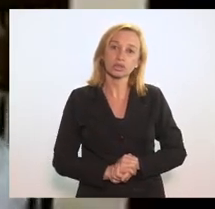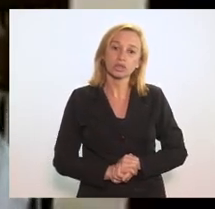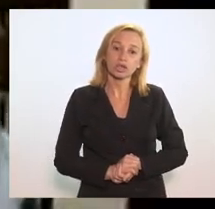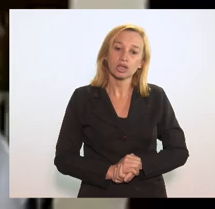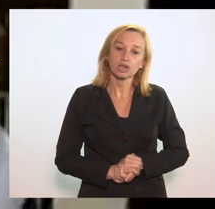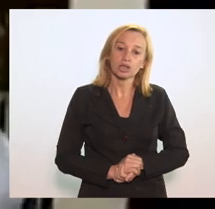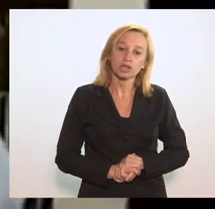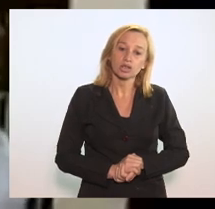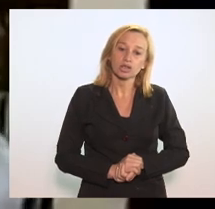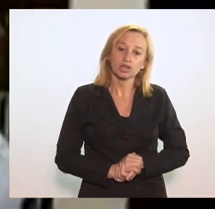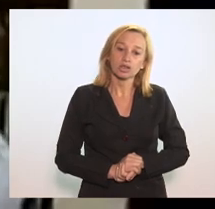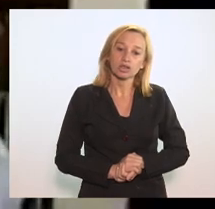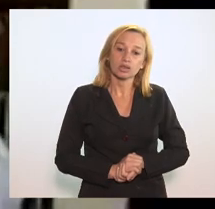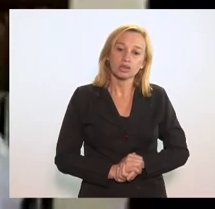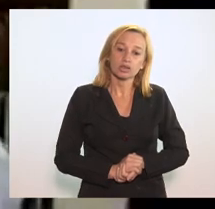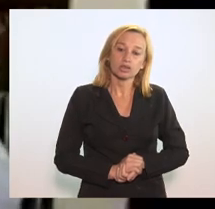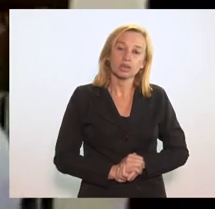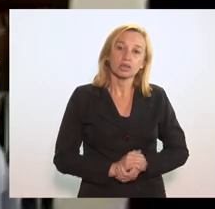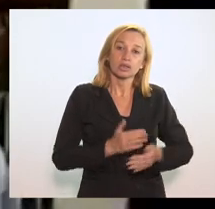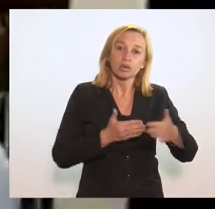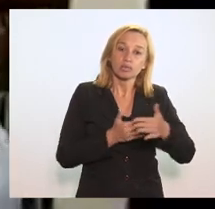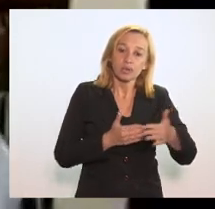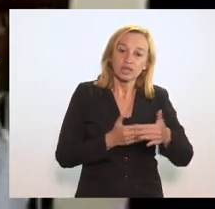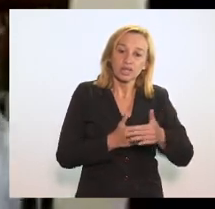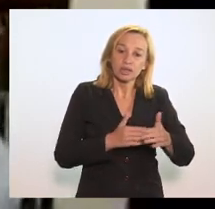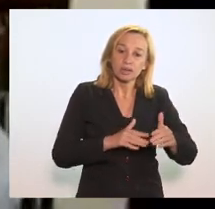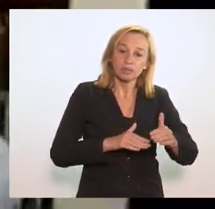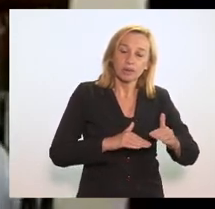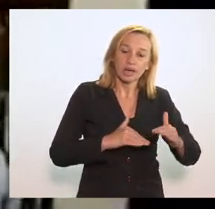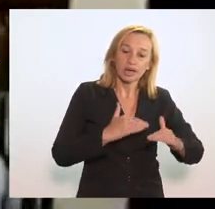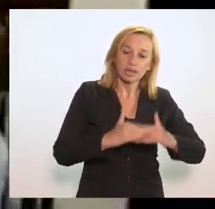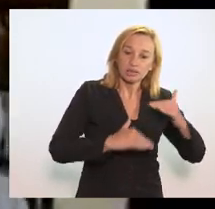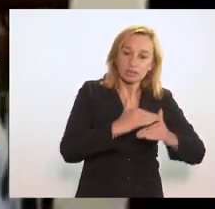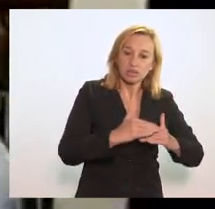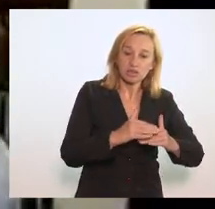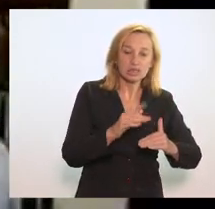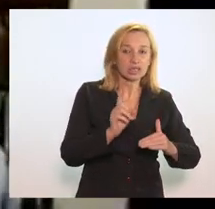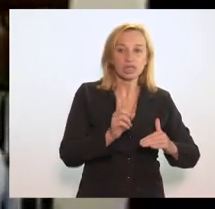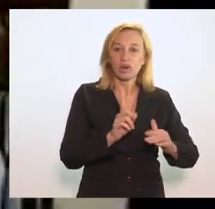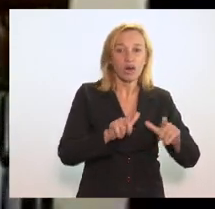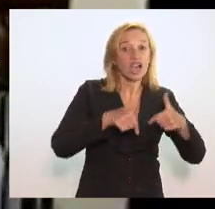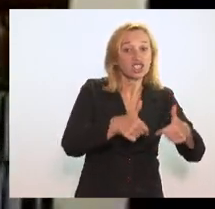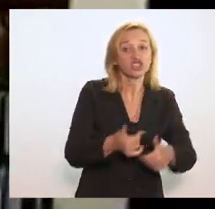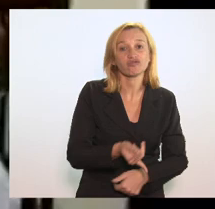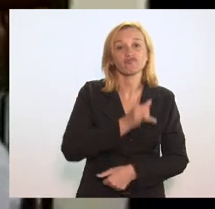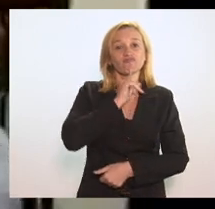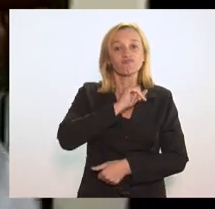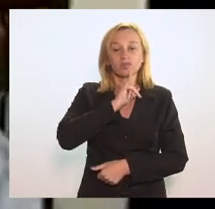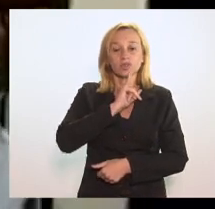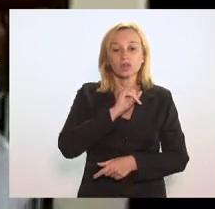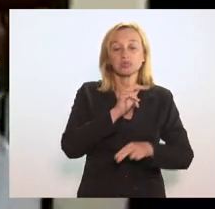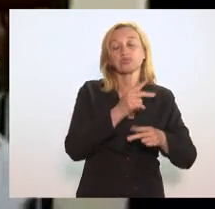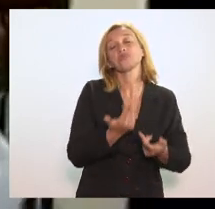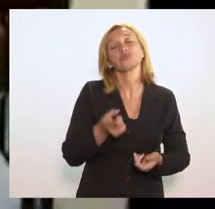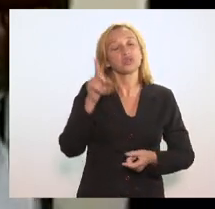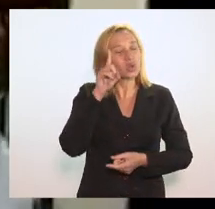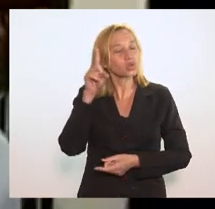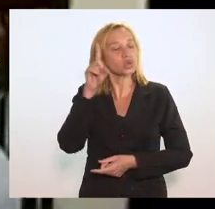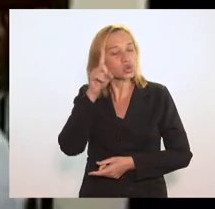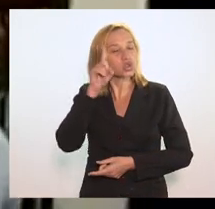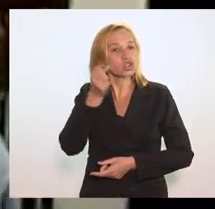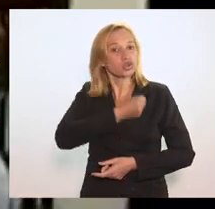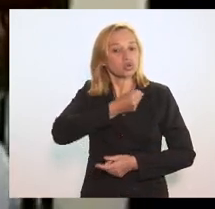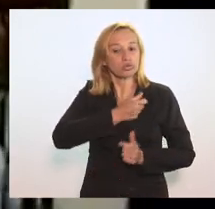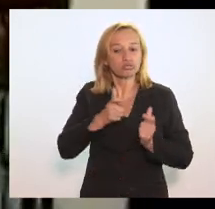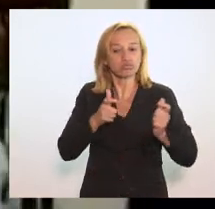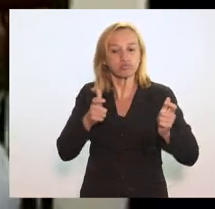providências para barrar o avanço não estão sendo tomadas, infelizmente, porque dia a dia aumenta mais